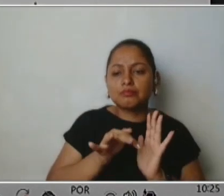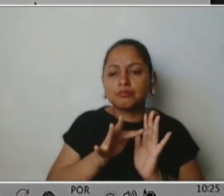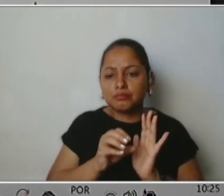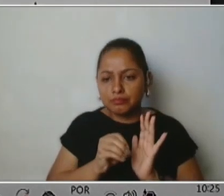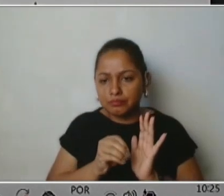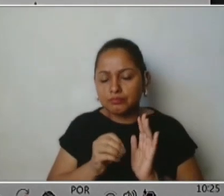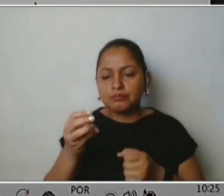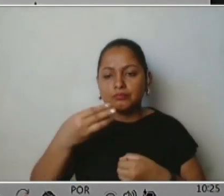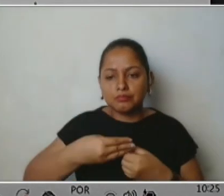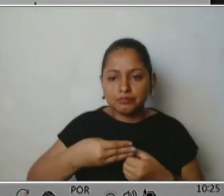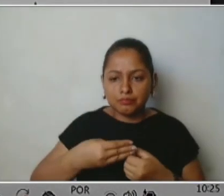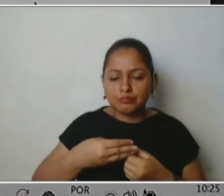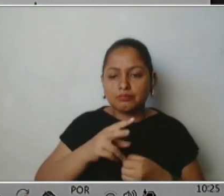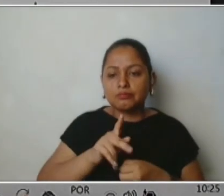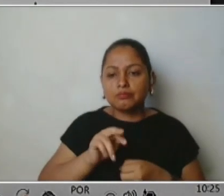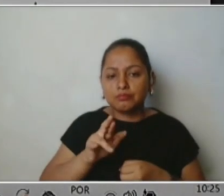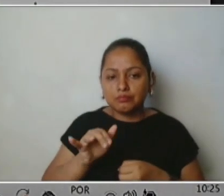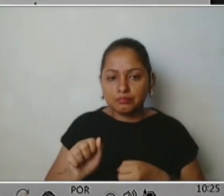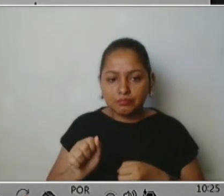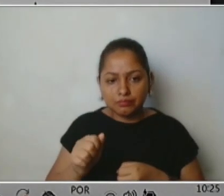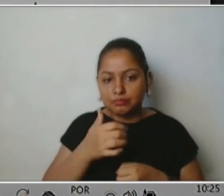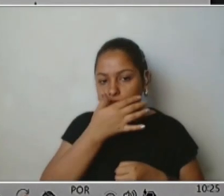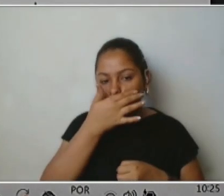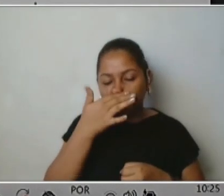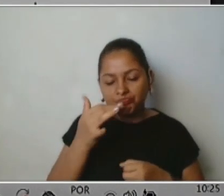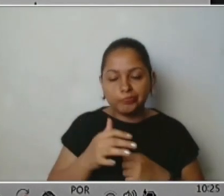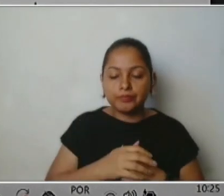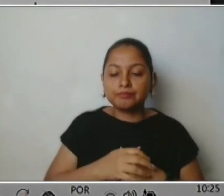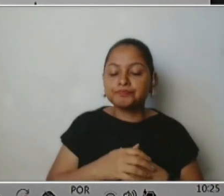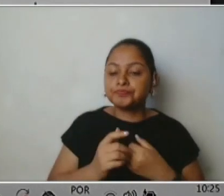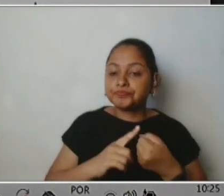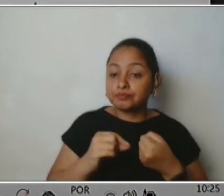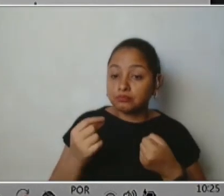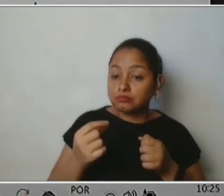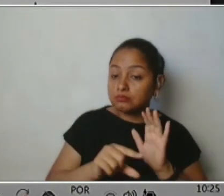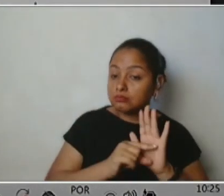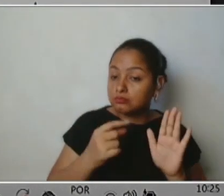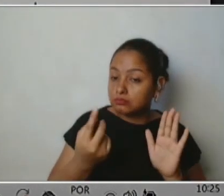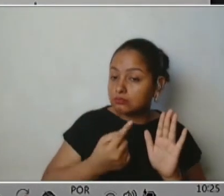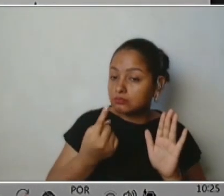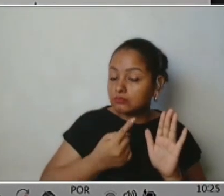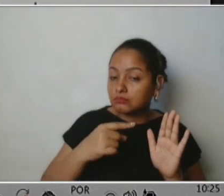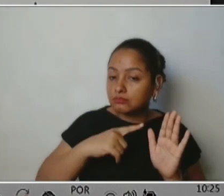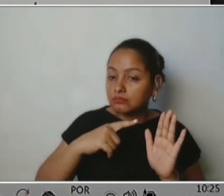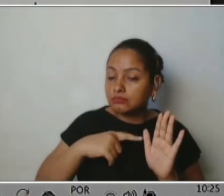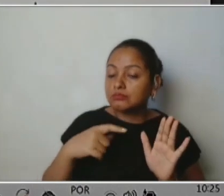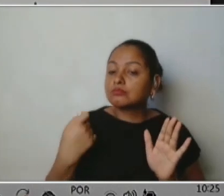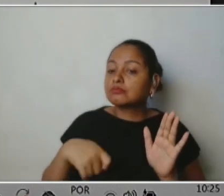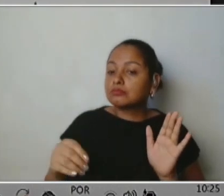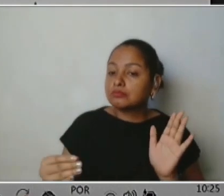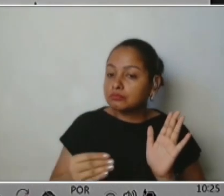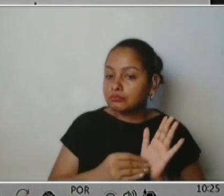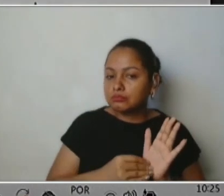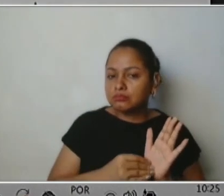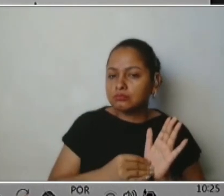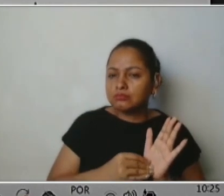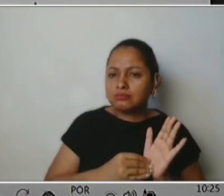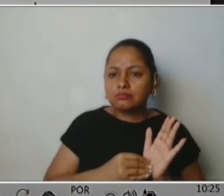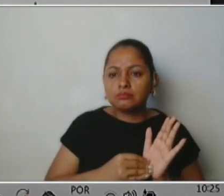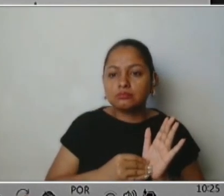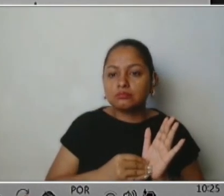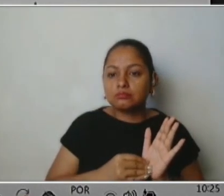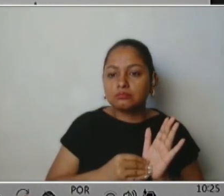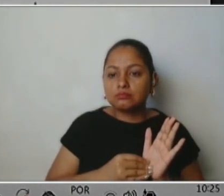Vitória. Parágrafo 1º. Na estimativa das receitas deve ser considerada as contribuições patronal